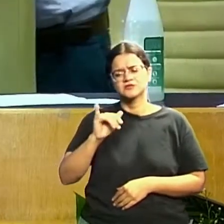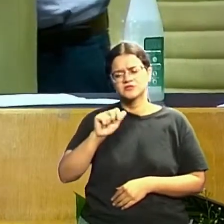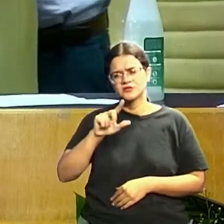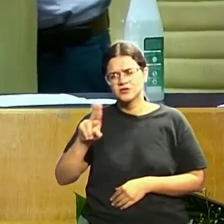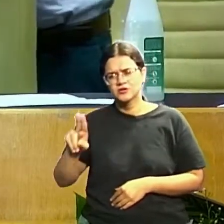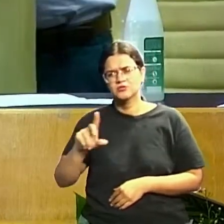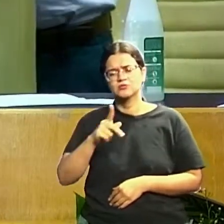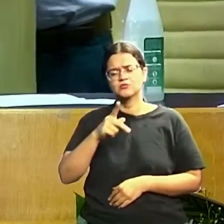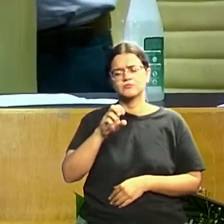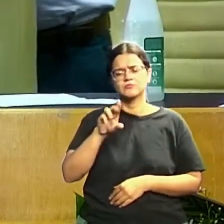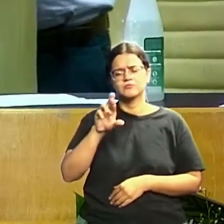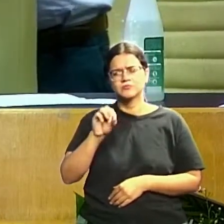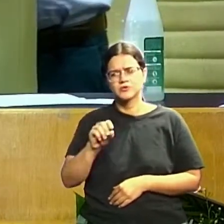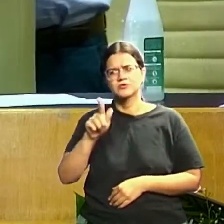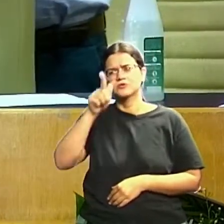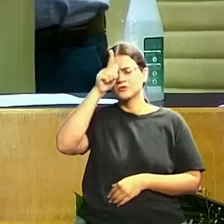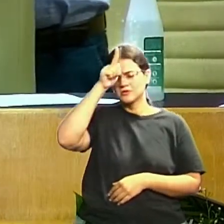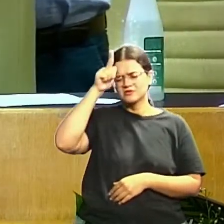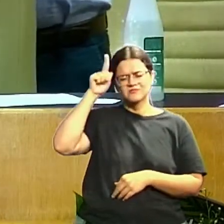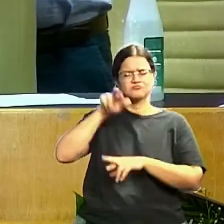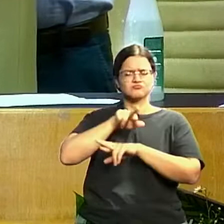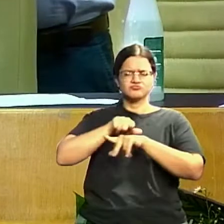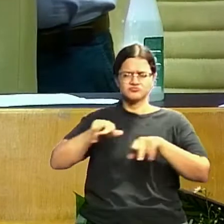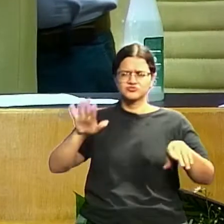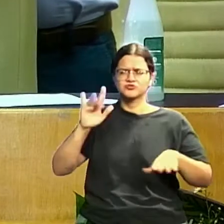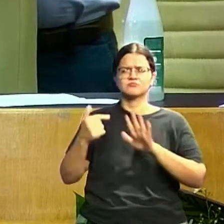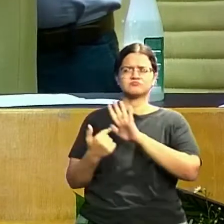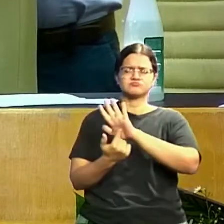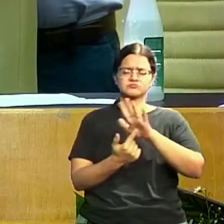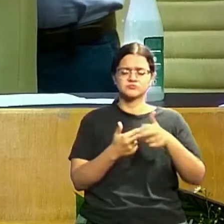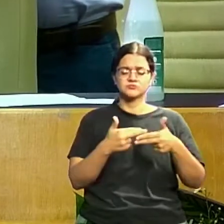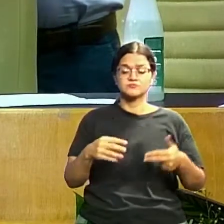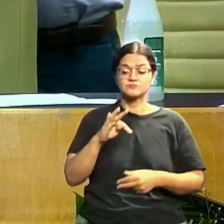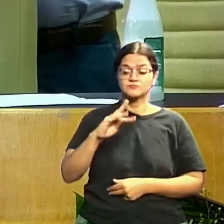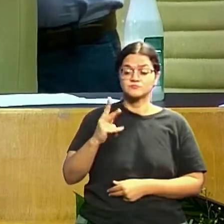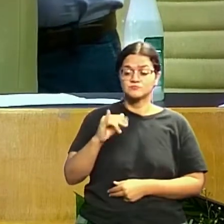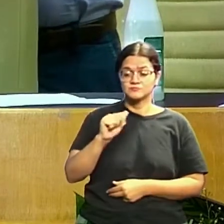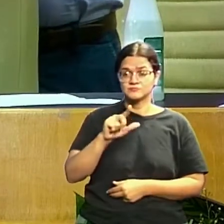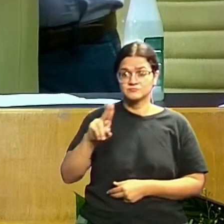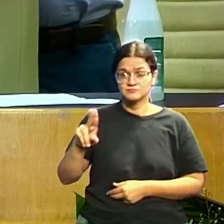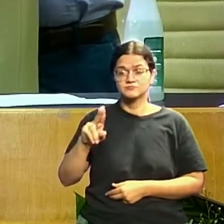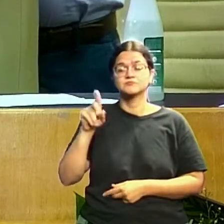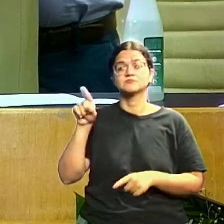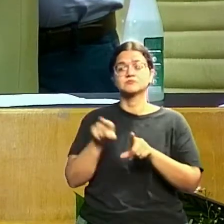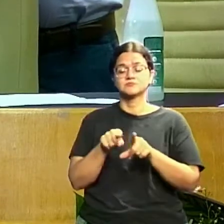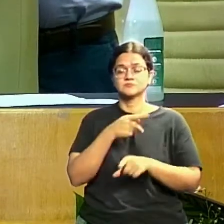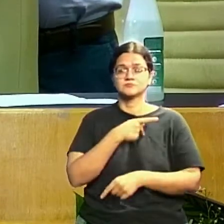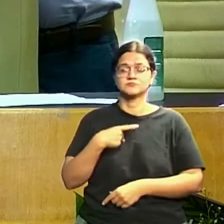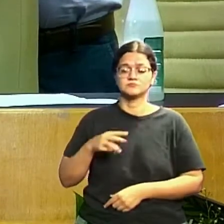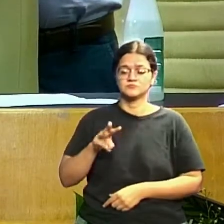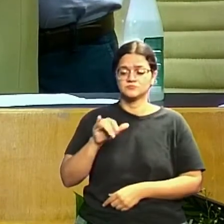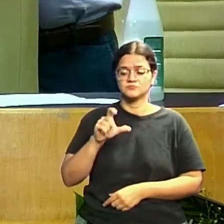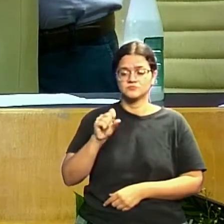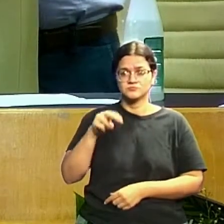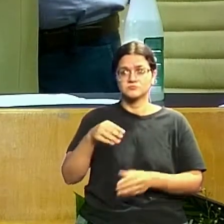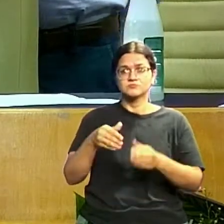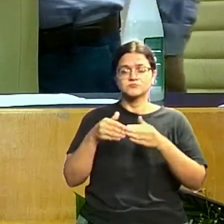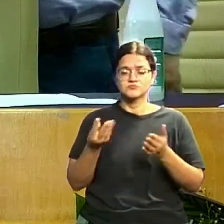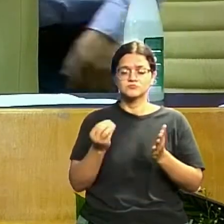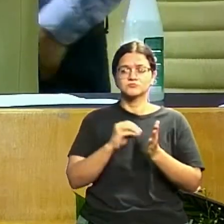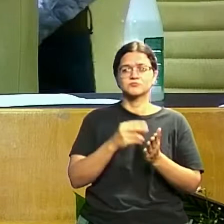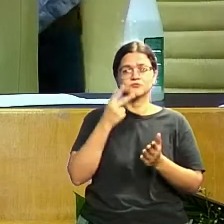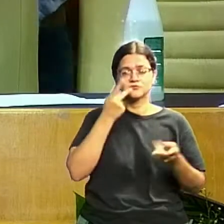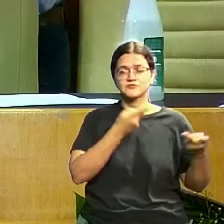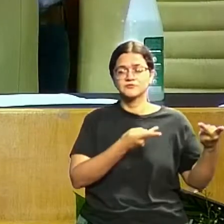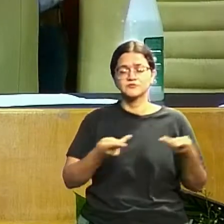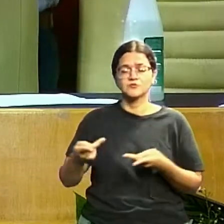Pedro Azulão Júnior e Gabriela Rodarte. Os vereadores Tiago Guiotti e Pastor Will solicitaram registro com presença honrosa dos seguintes